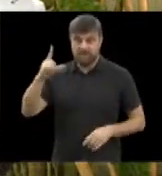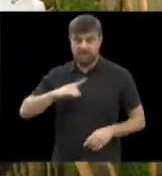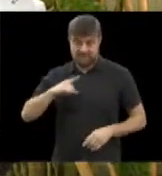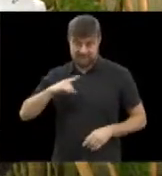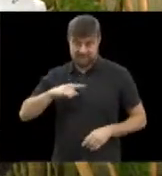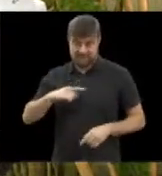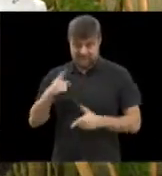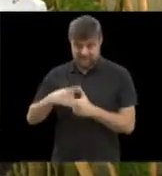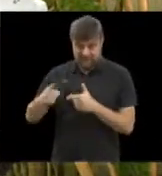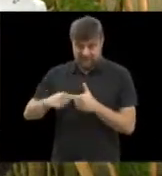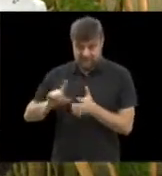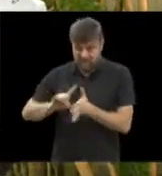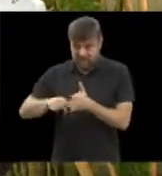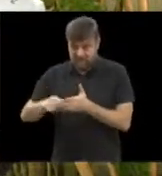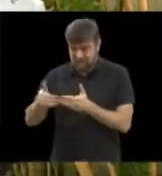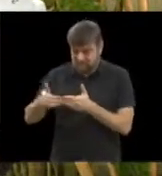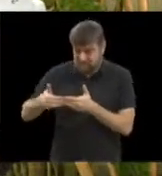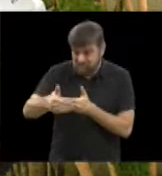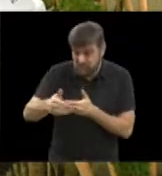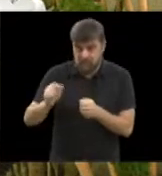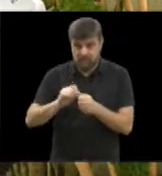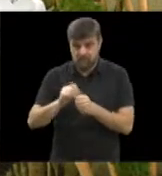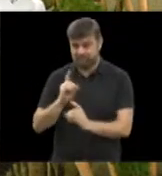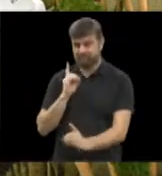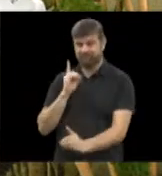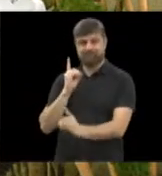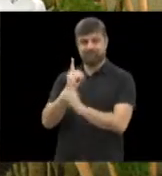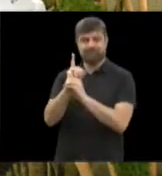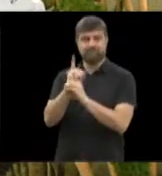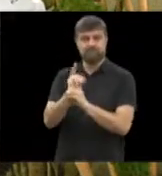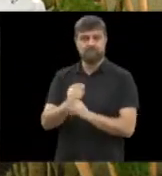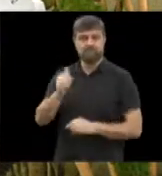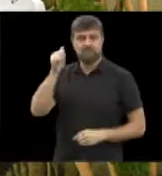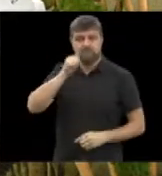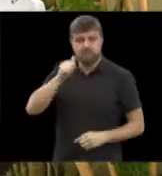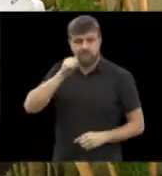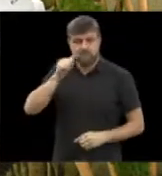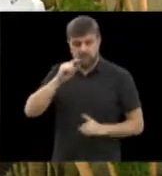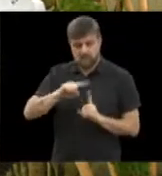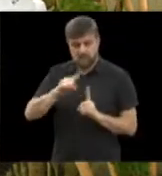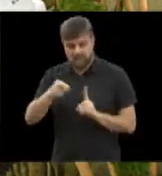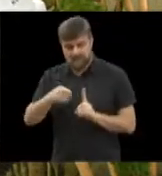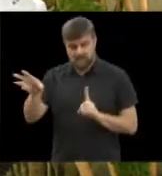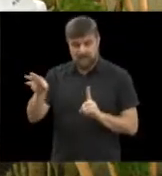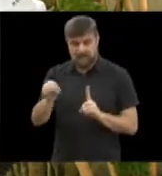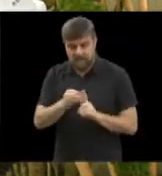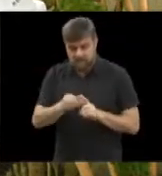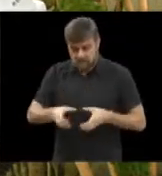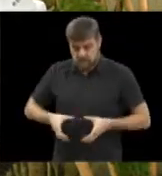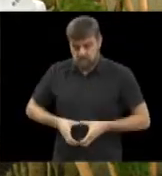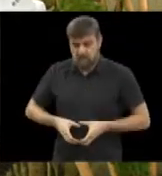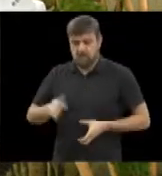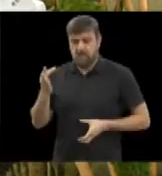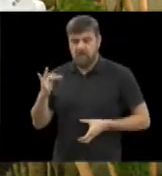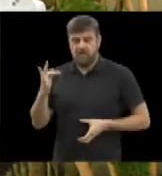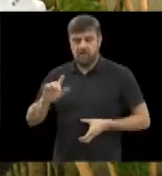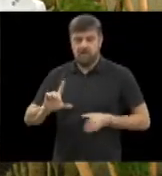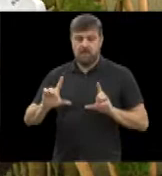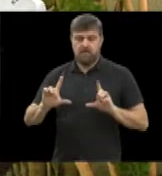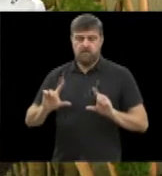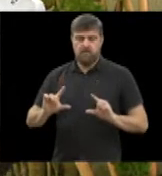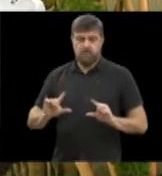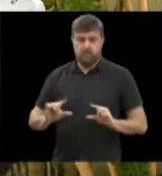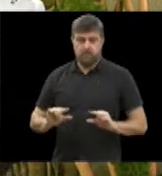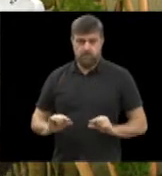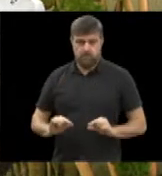marcador, e a partir do momento que você fez o diagnóstico, essa mulher, se ela engravidar, ela vai amenizar muito a endometriose dela,